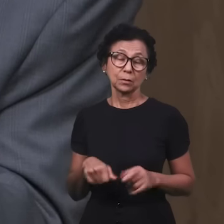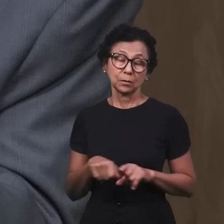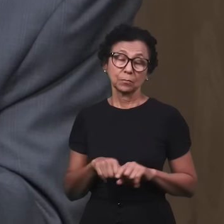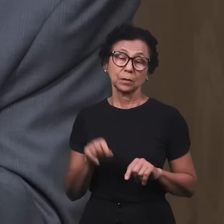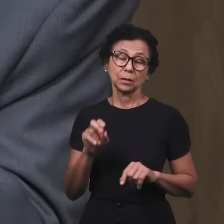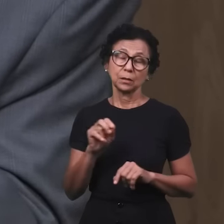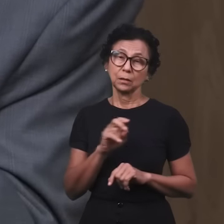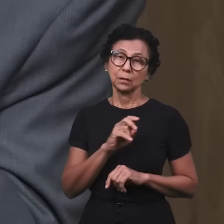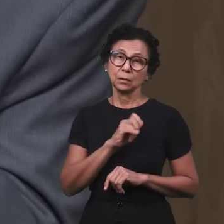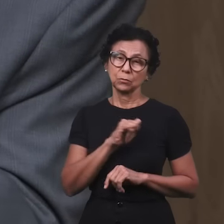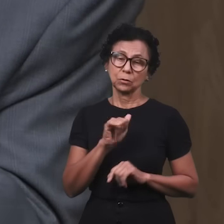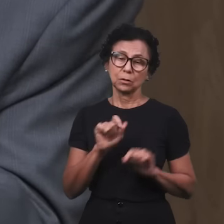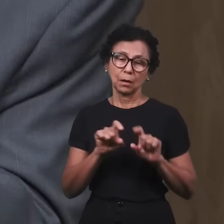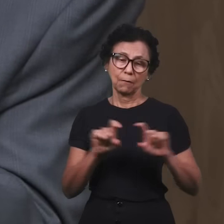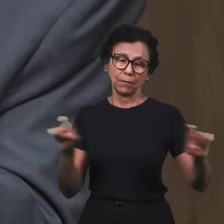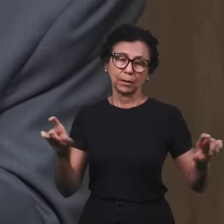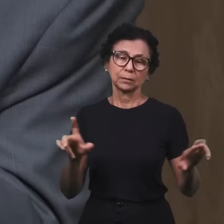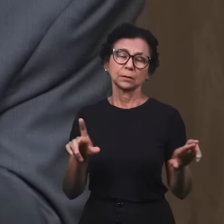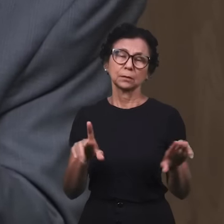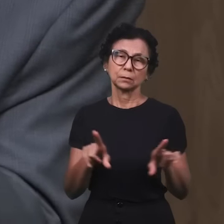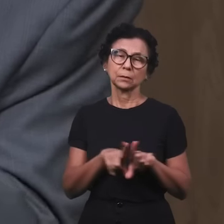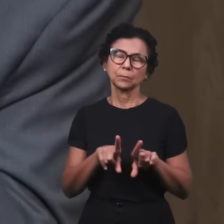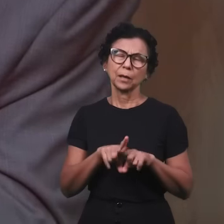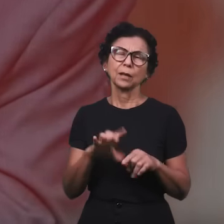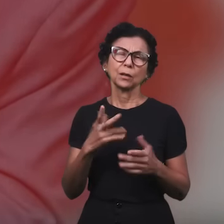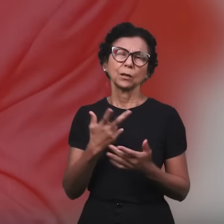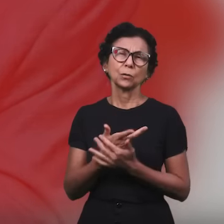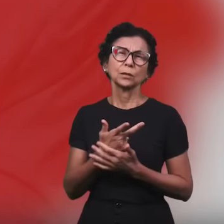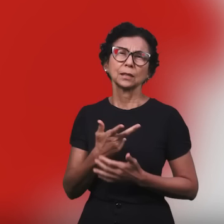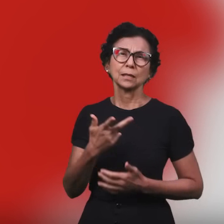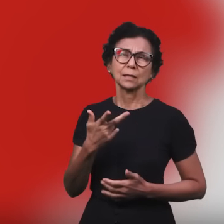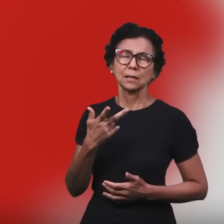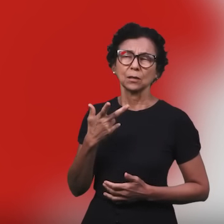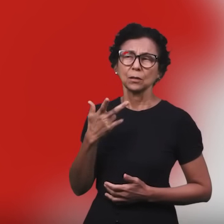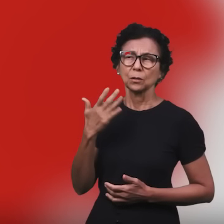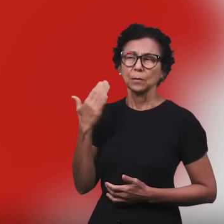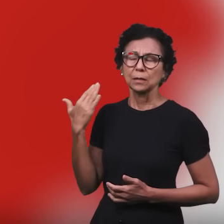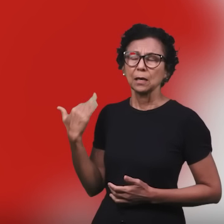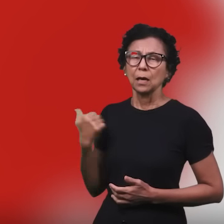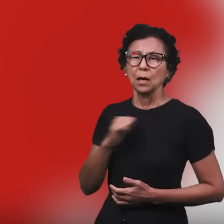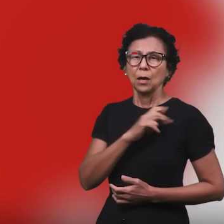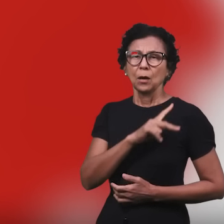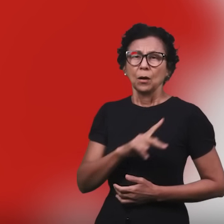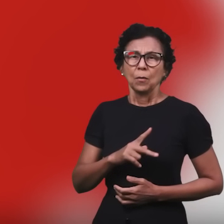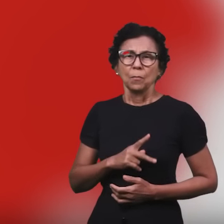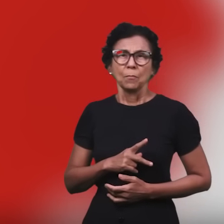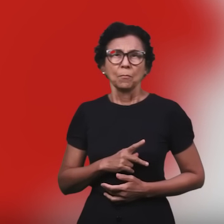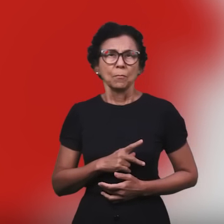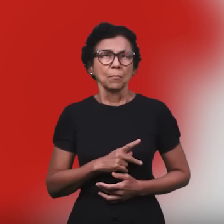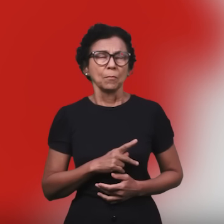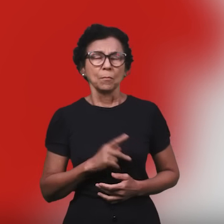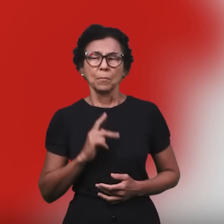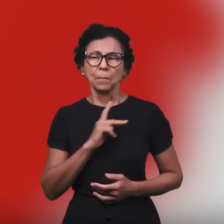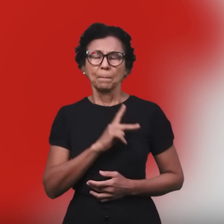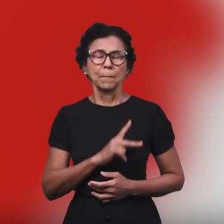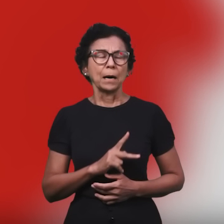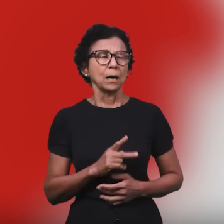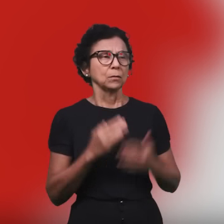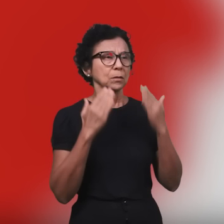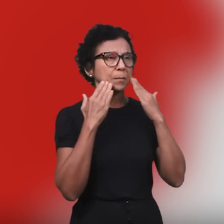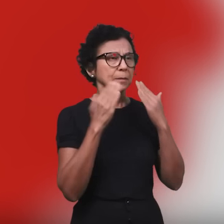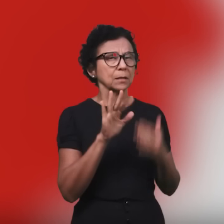claro, aconteceu com ele, naquela entrevista dele com Festo, né? Aí agora diz, Paulo, as muitas